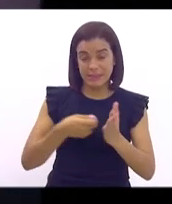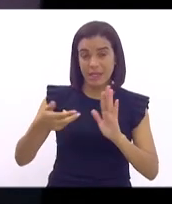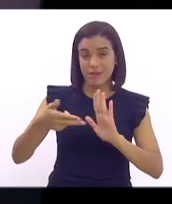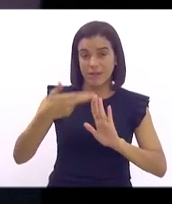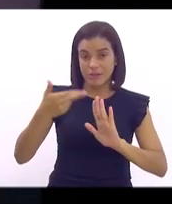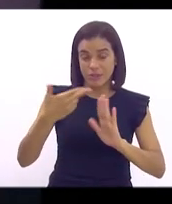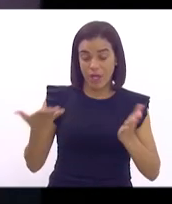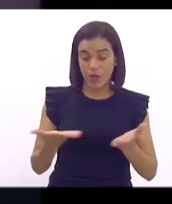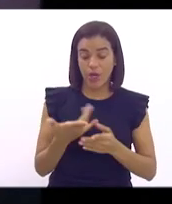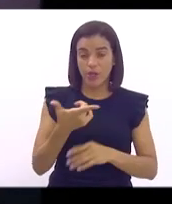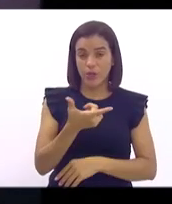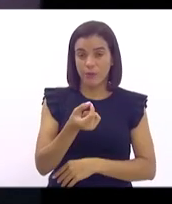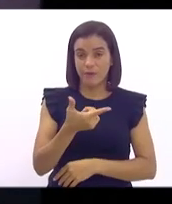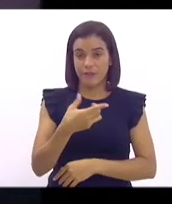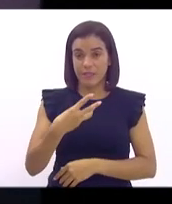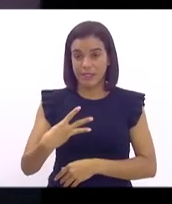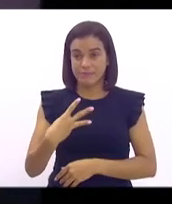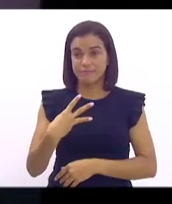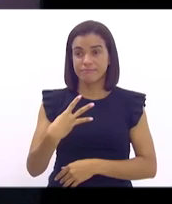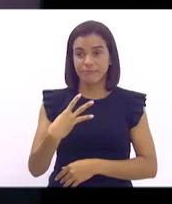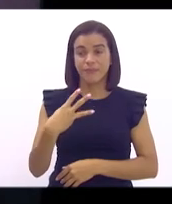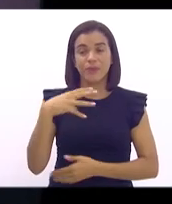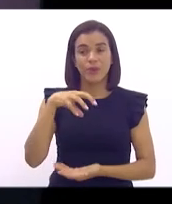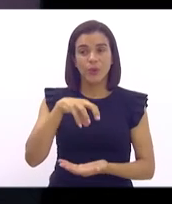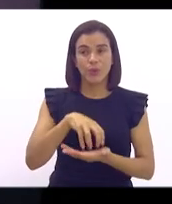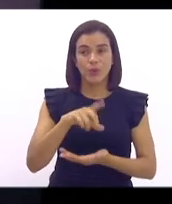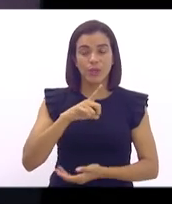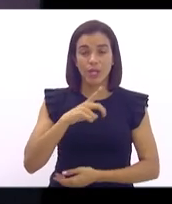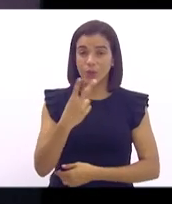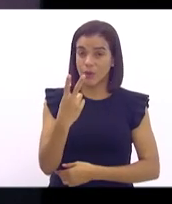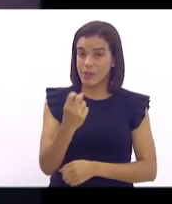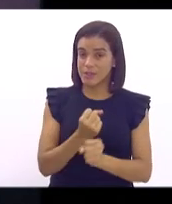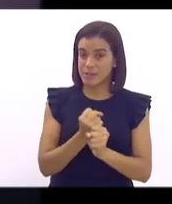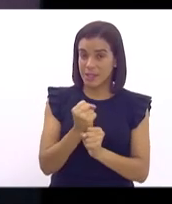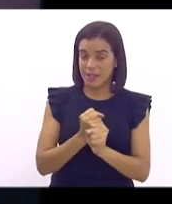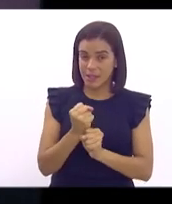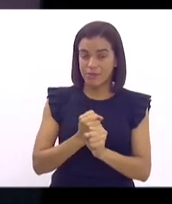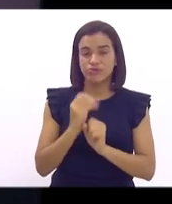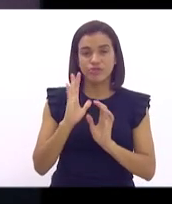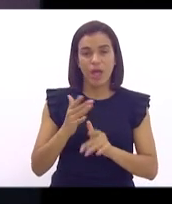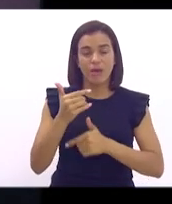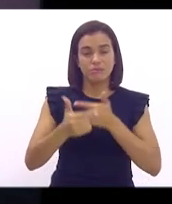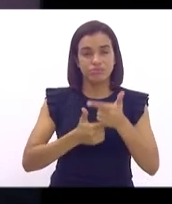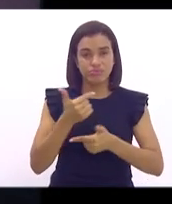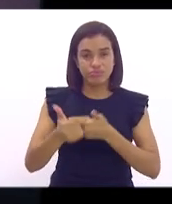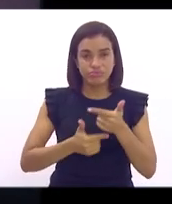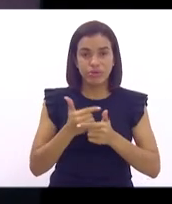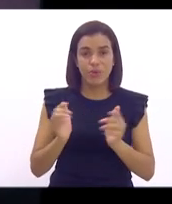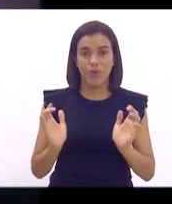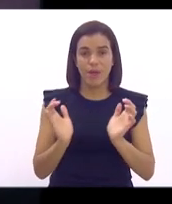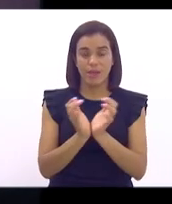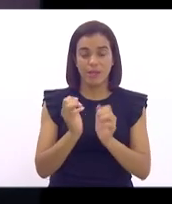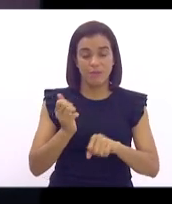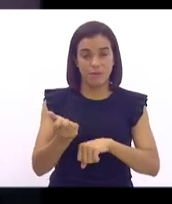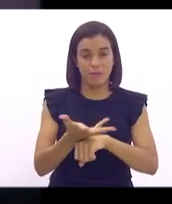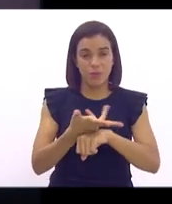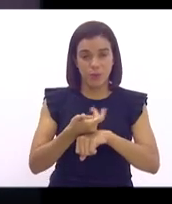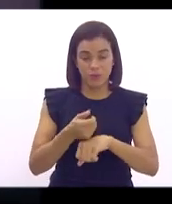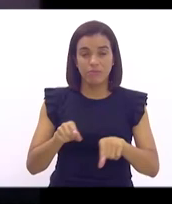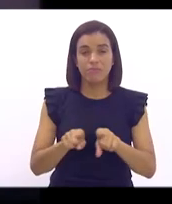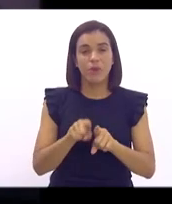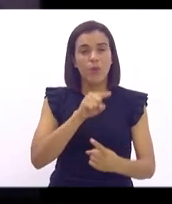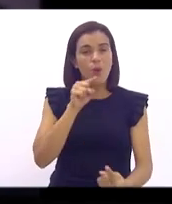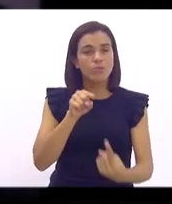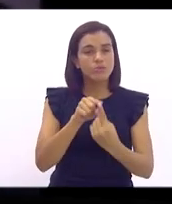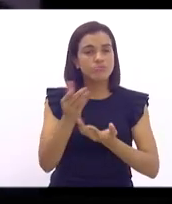desse ano, de 2023. Então, esse núcleo já tem 2 anos de funcionamento, com a equipe multidisciplinar, que tem o objetivo